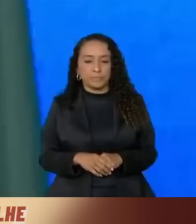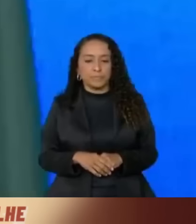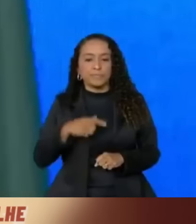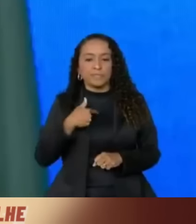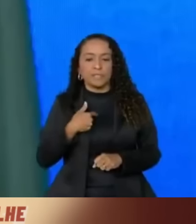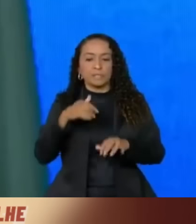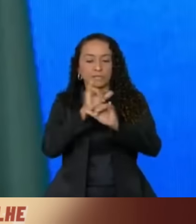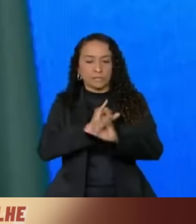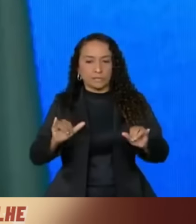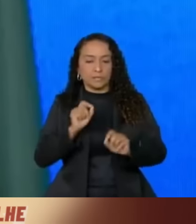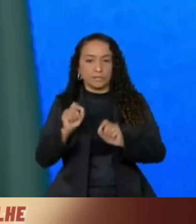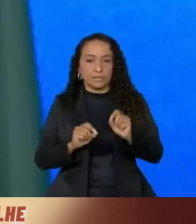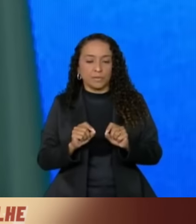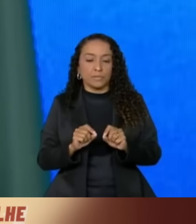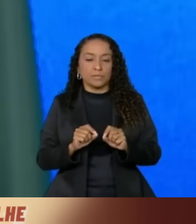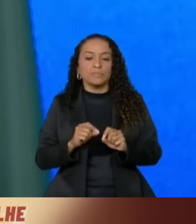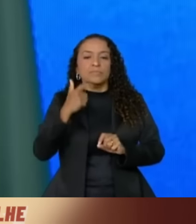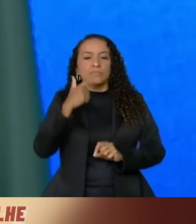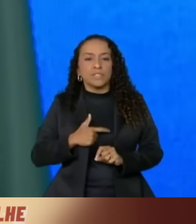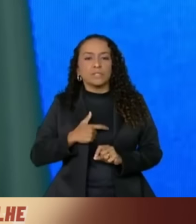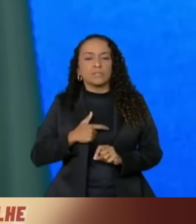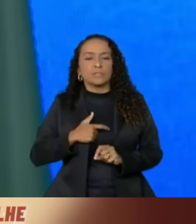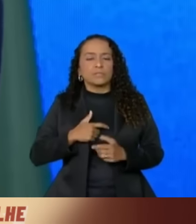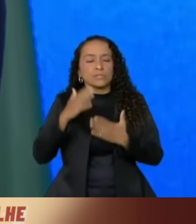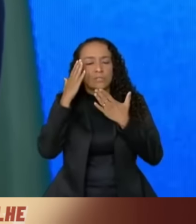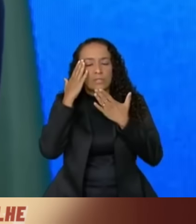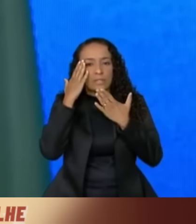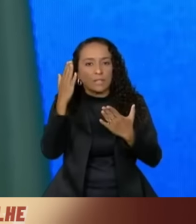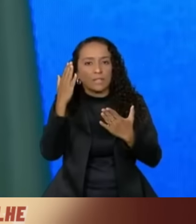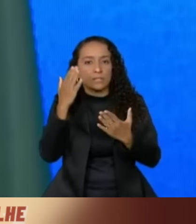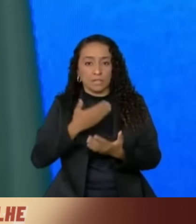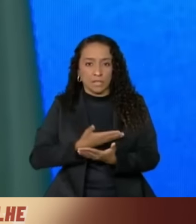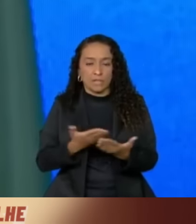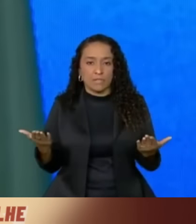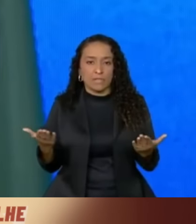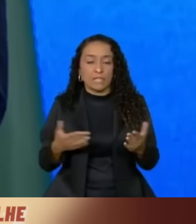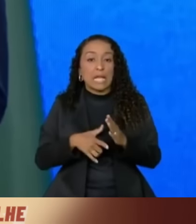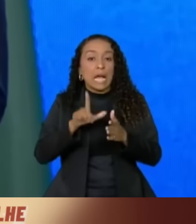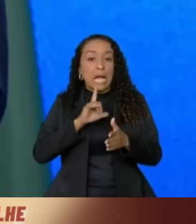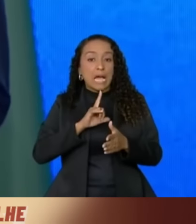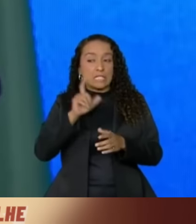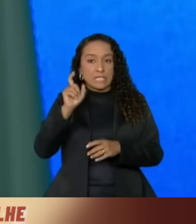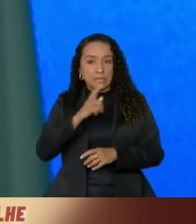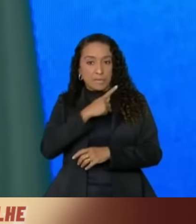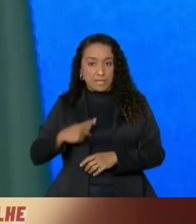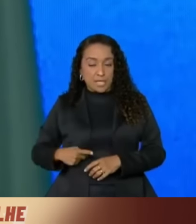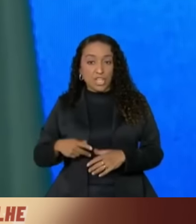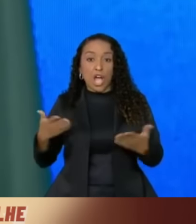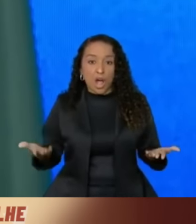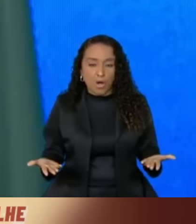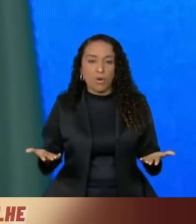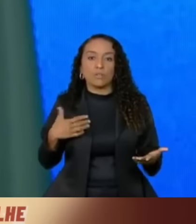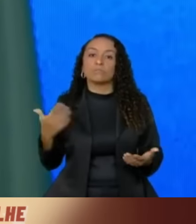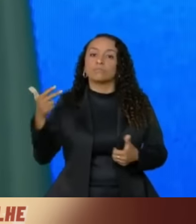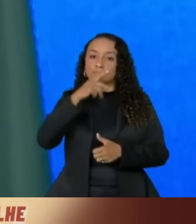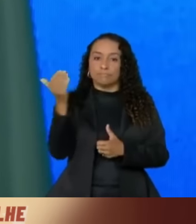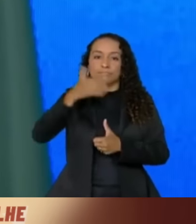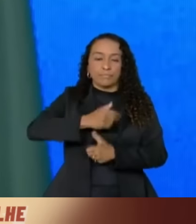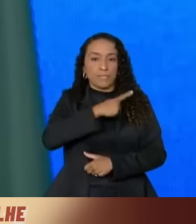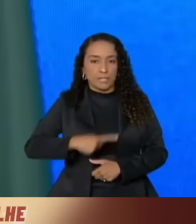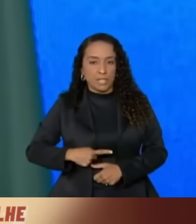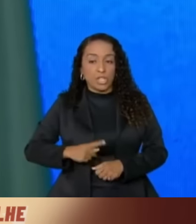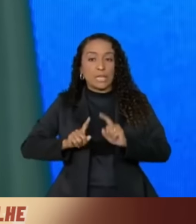quero dizer para vocês que eu sou eternamente grato a vocês antes de ser presidente, agora que eu sou presidente e